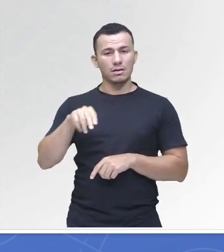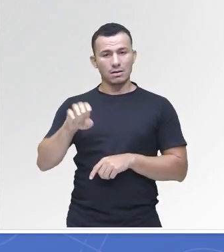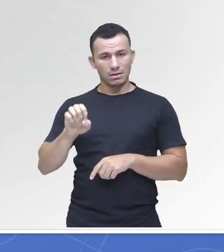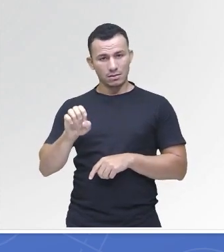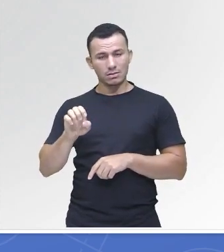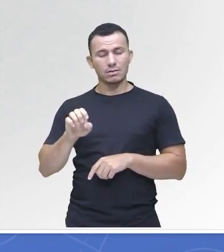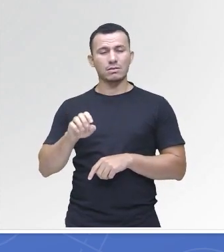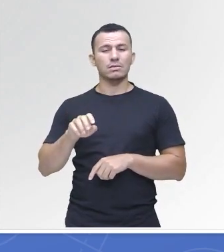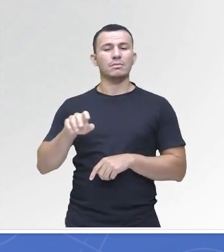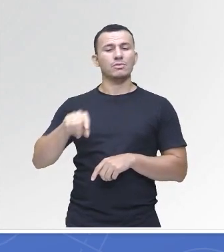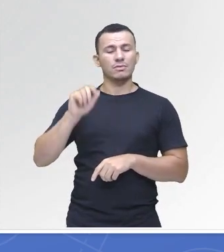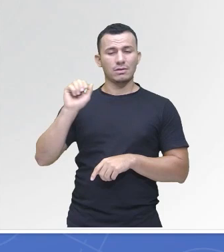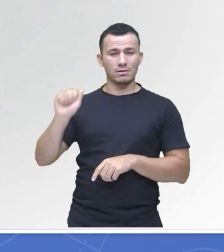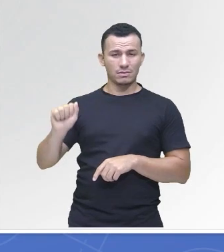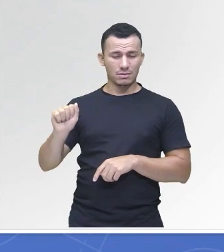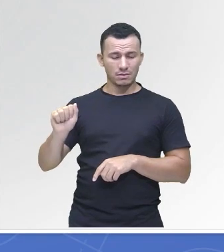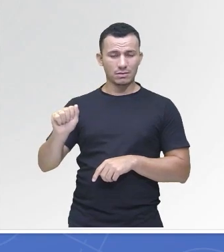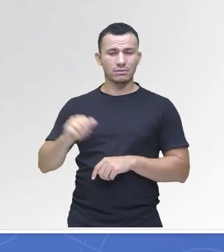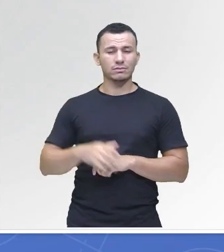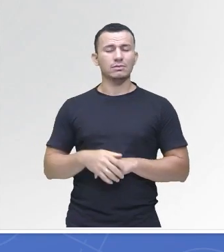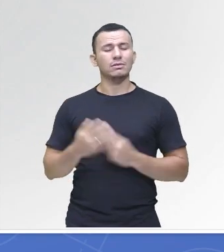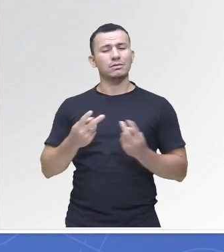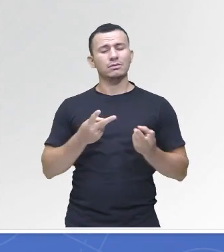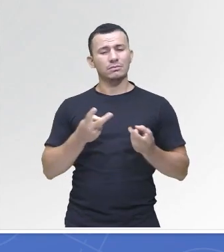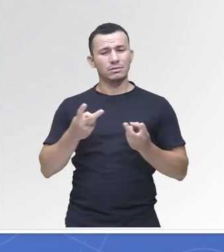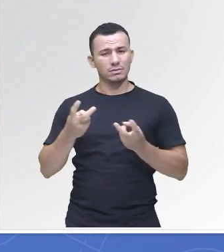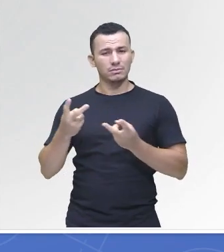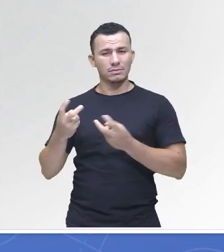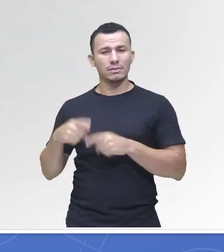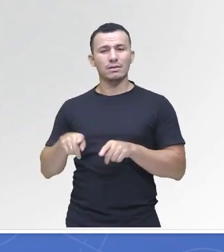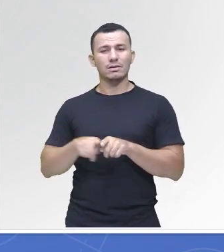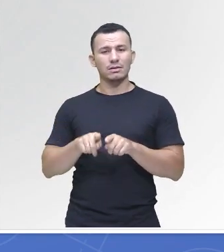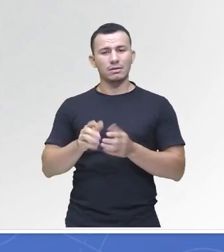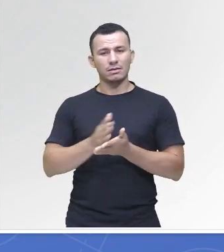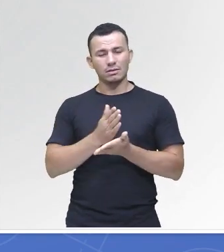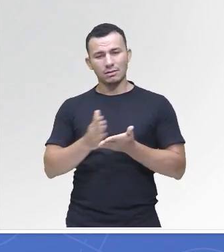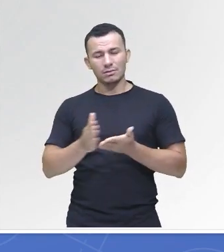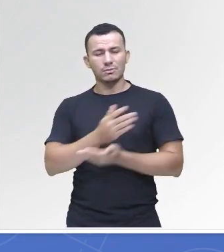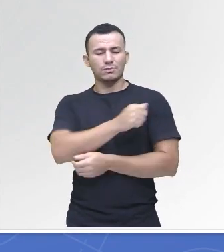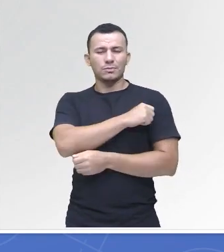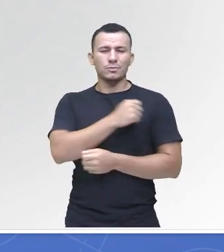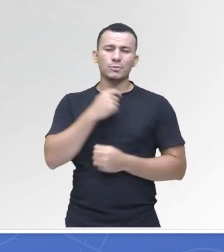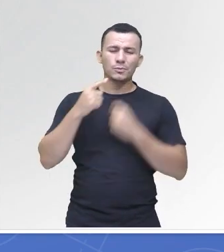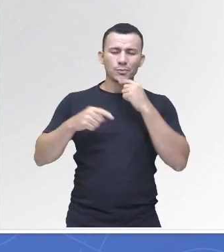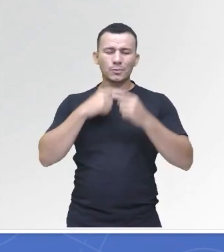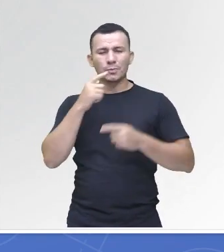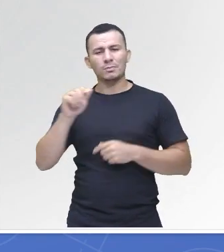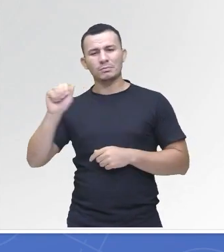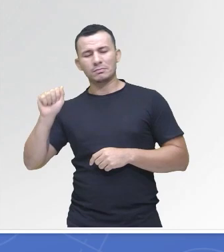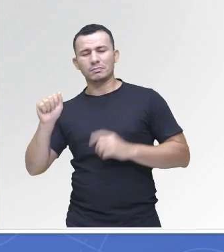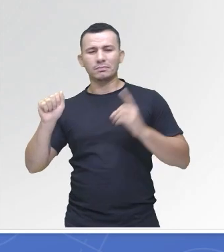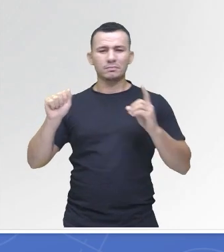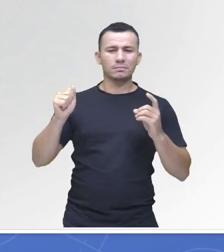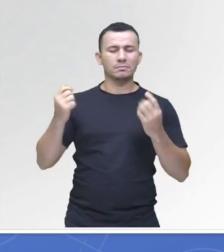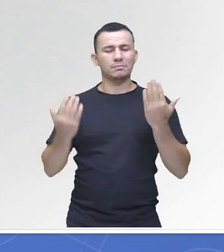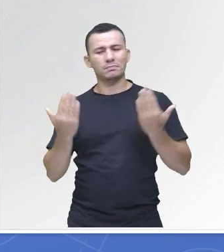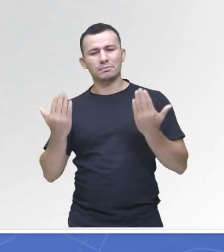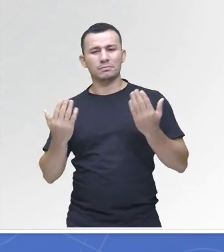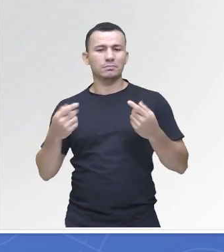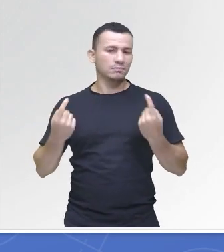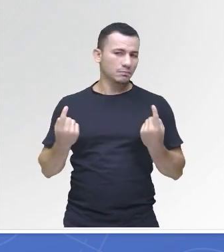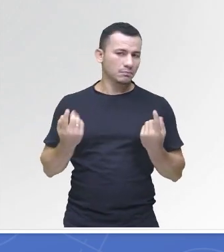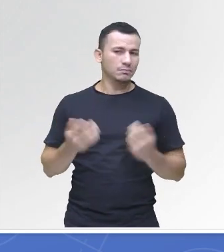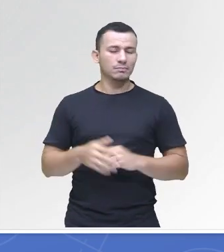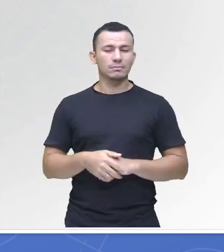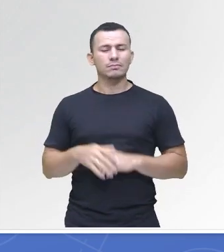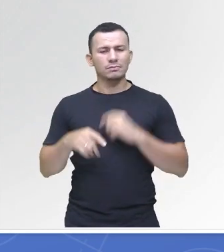aqui a alternativa A. Então, pelo que eu pude observar, tem alunos ali entre A e D, tá? Vamos já tirar a dúvida de vocês.